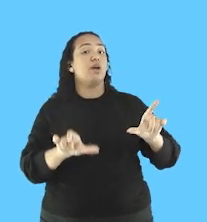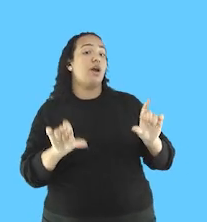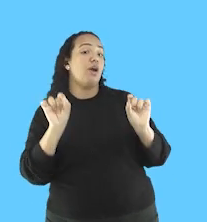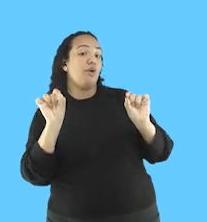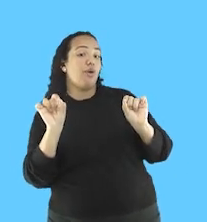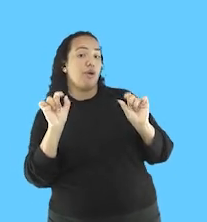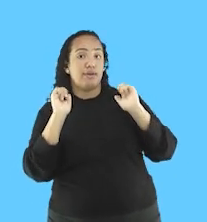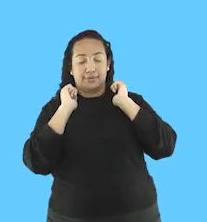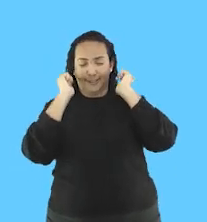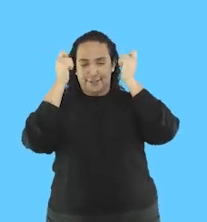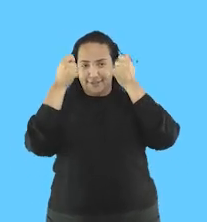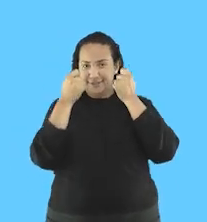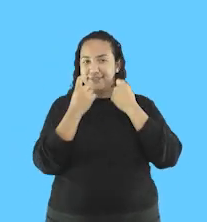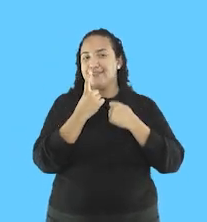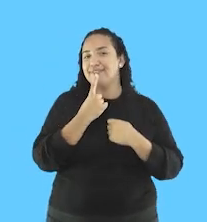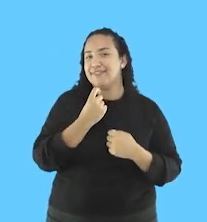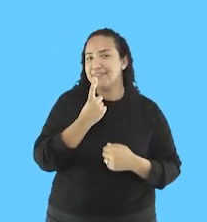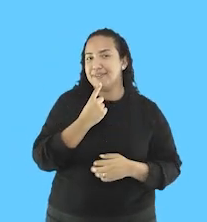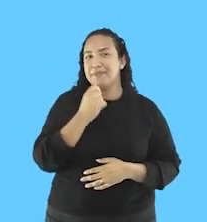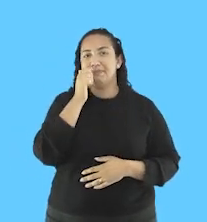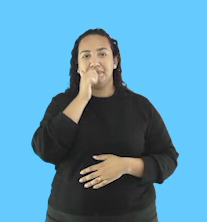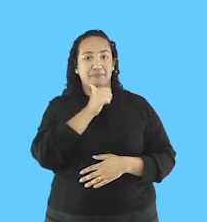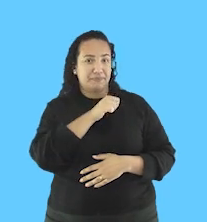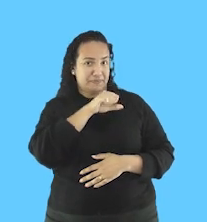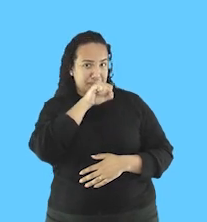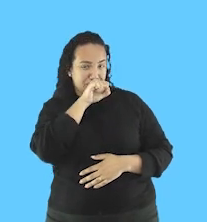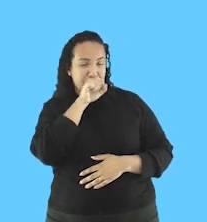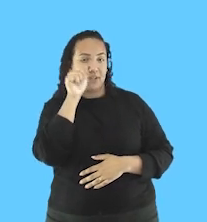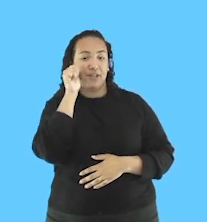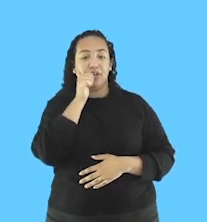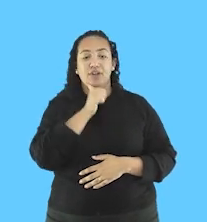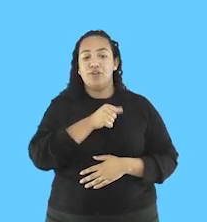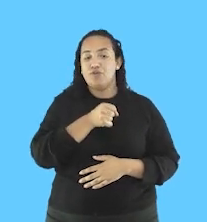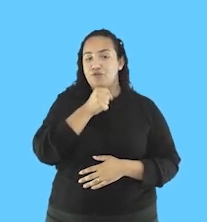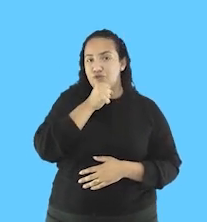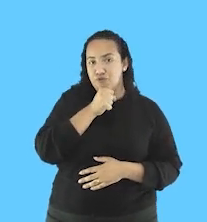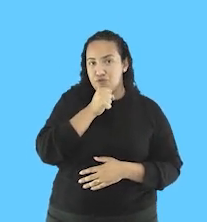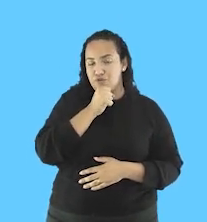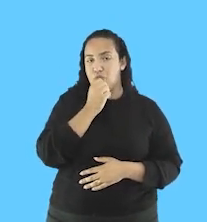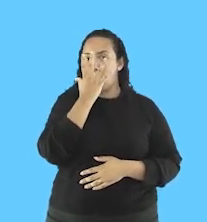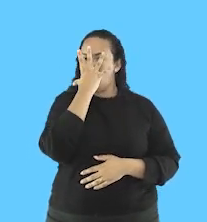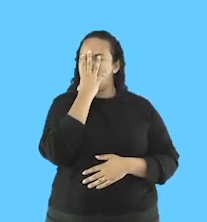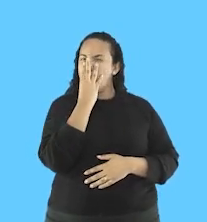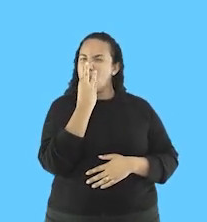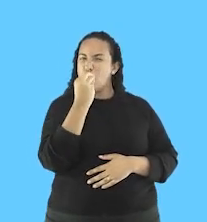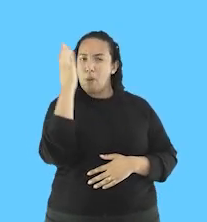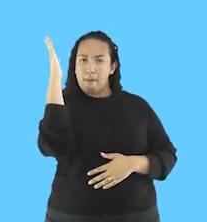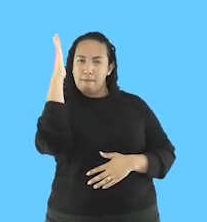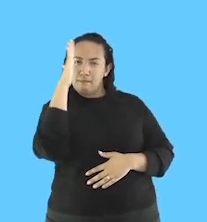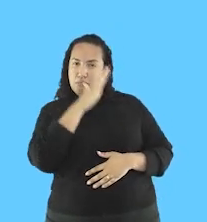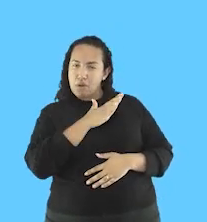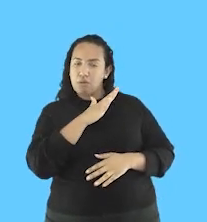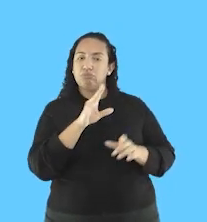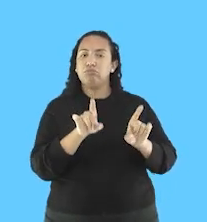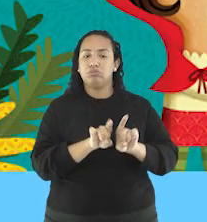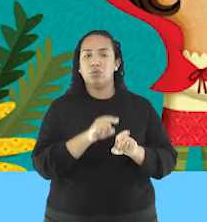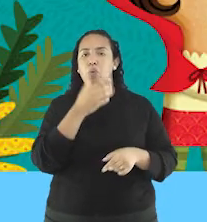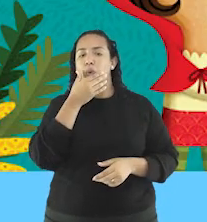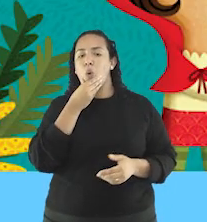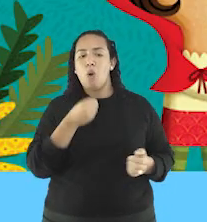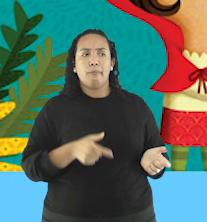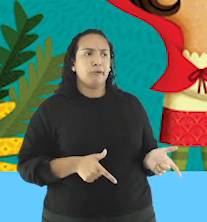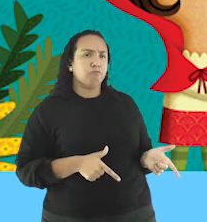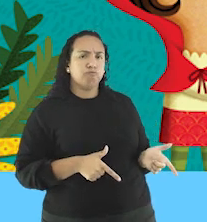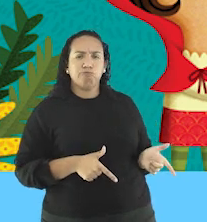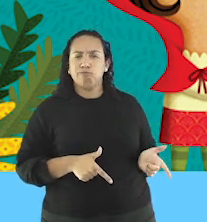são Chapeuzinho Vermelho, a mãe, a avó, o lobo mau e o caçador.